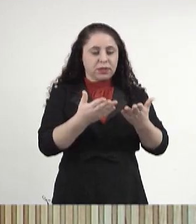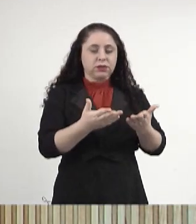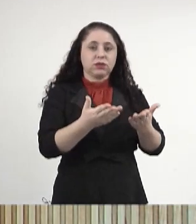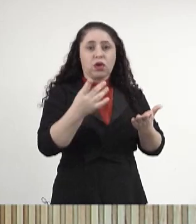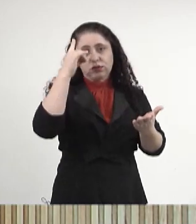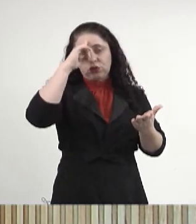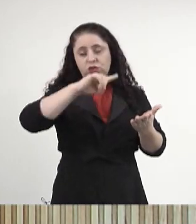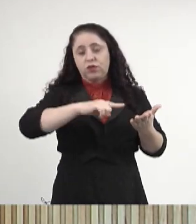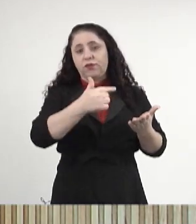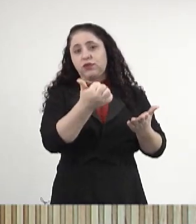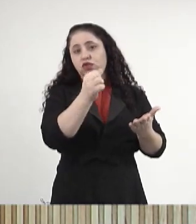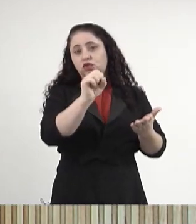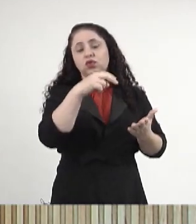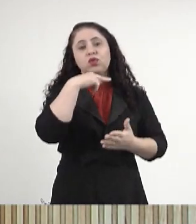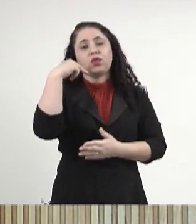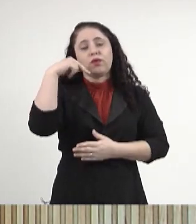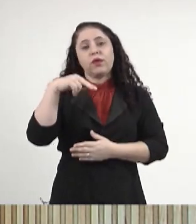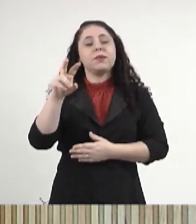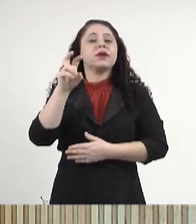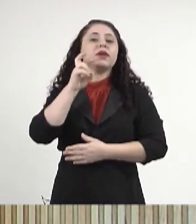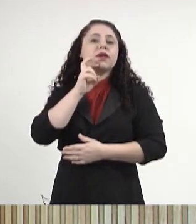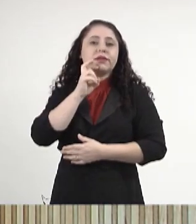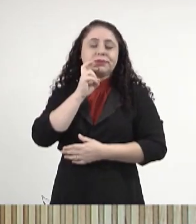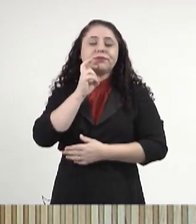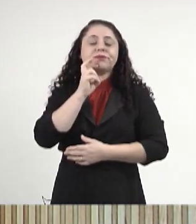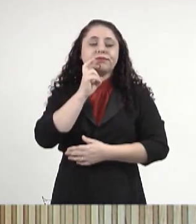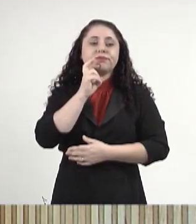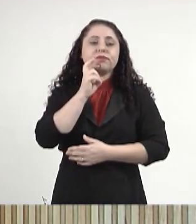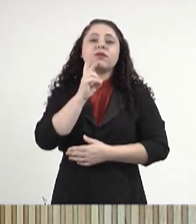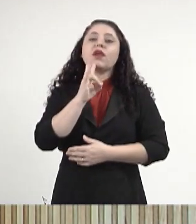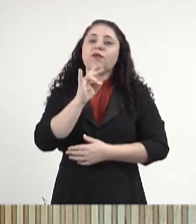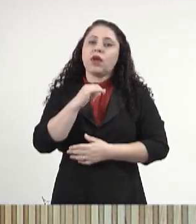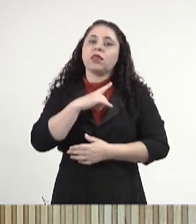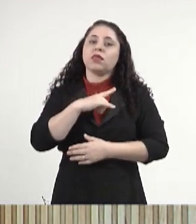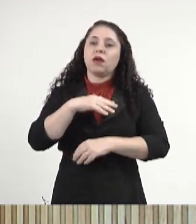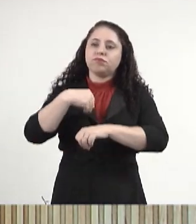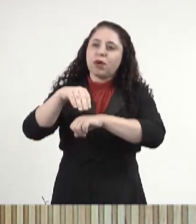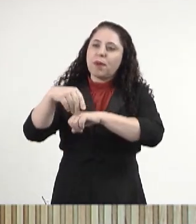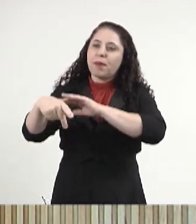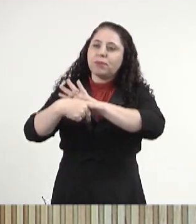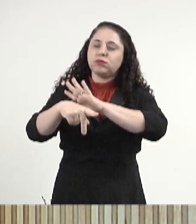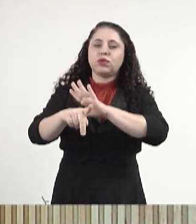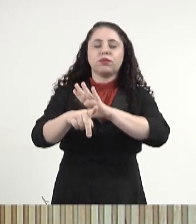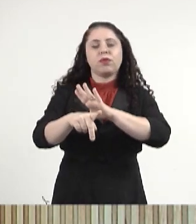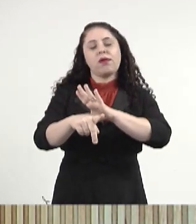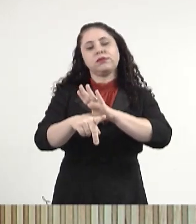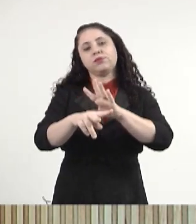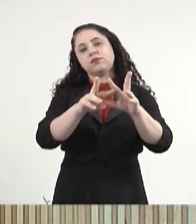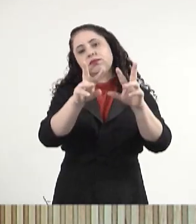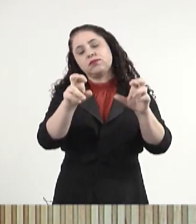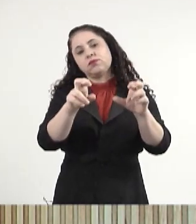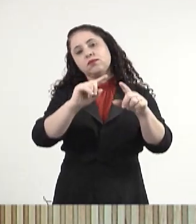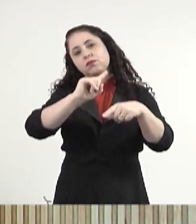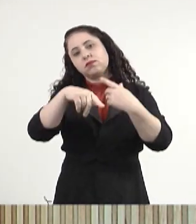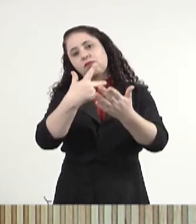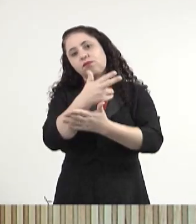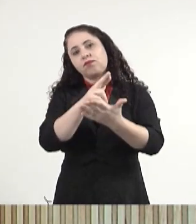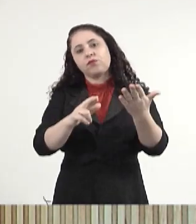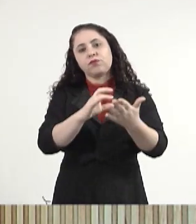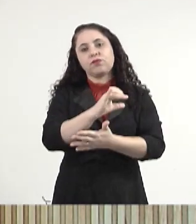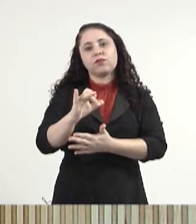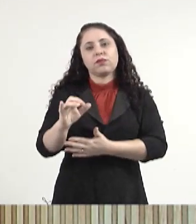No dia seguinte, 28 de novembro, uma quinta-feira, vai acontecer essa distribuição da matéria depois do relatório